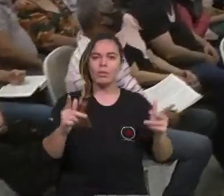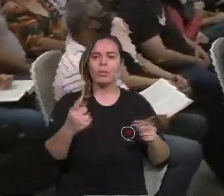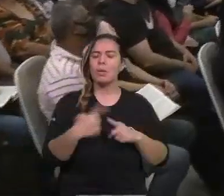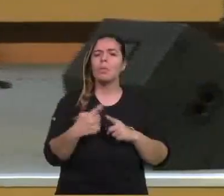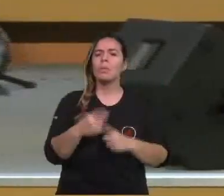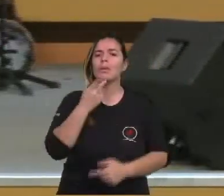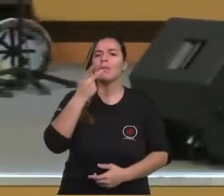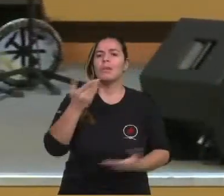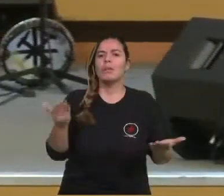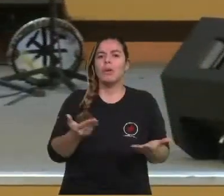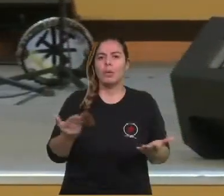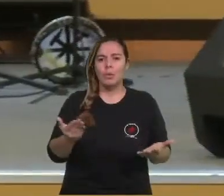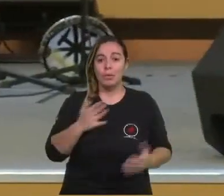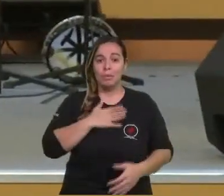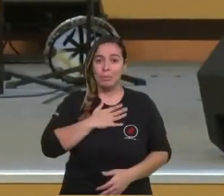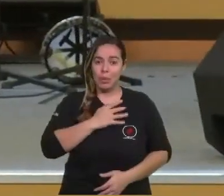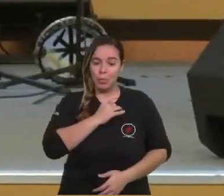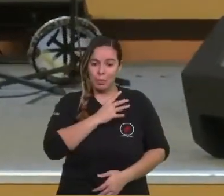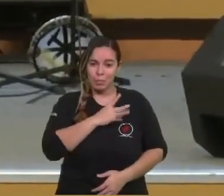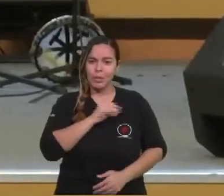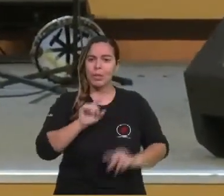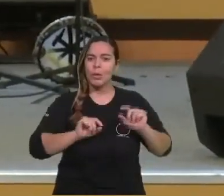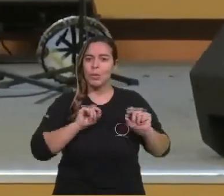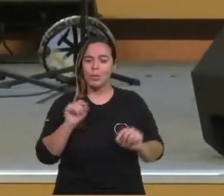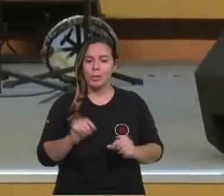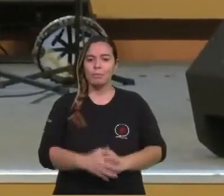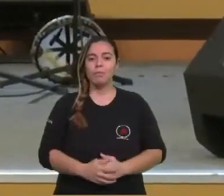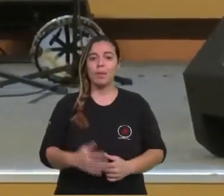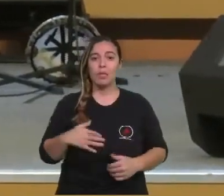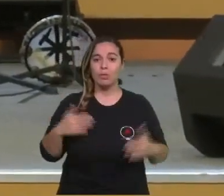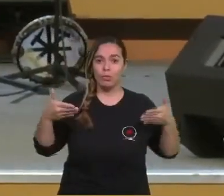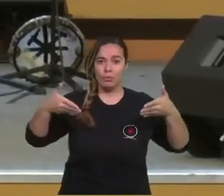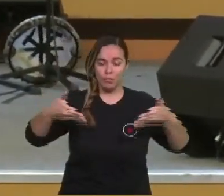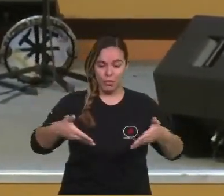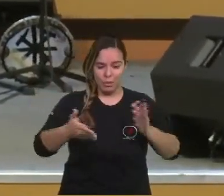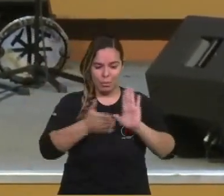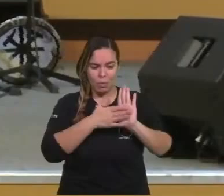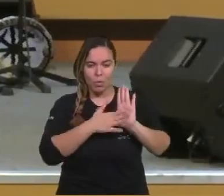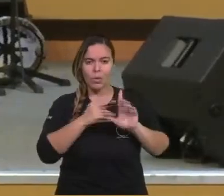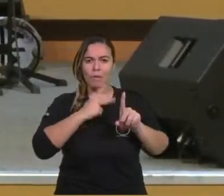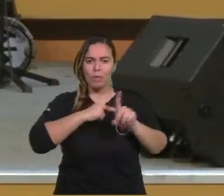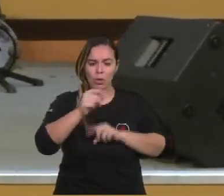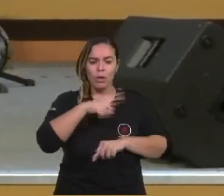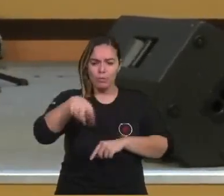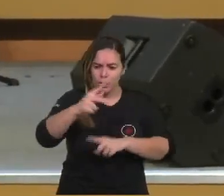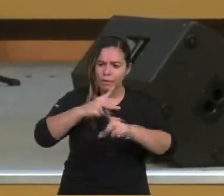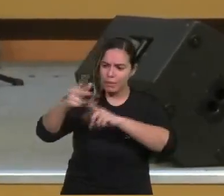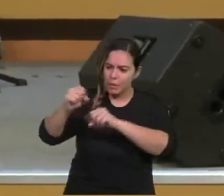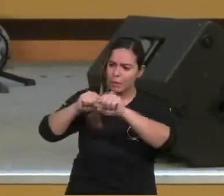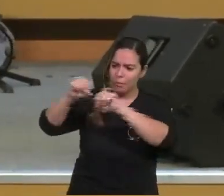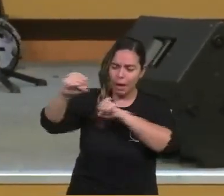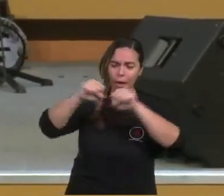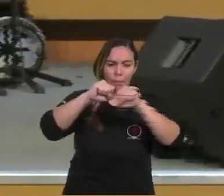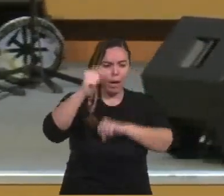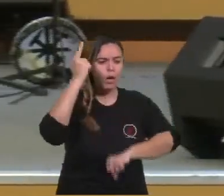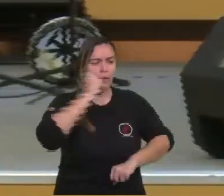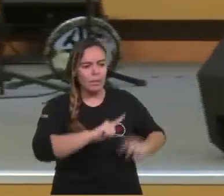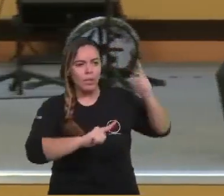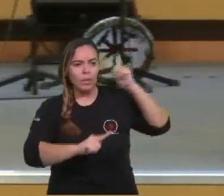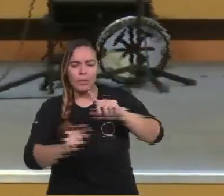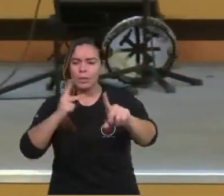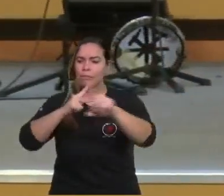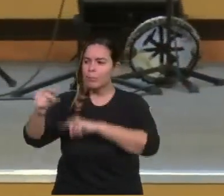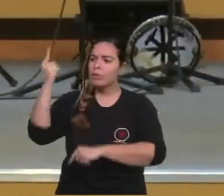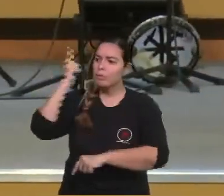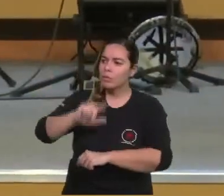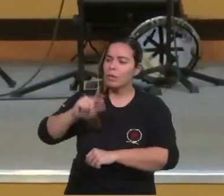falando isso com você? Porque sabe qual é o meu medo? É que todas as vezes que nós viemos com a proposta de vitória, você vai vencer, olha, a vitória vai